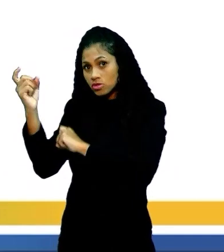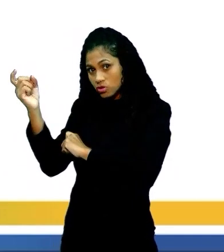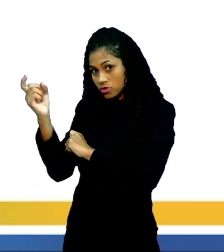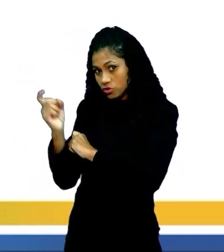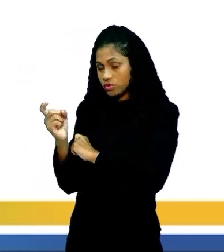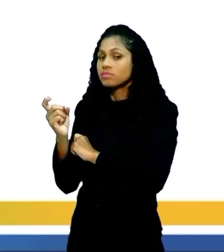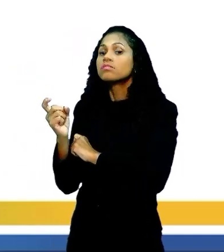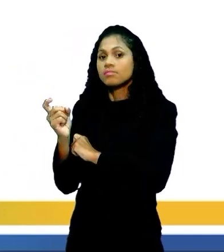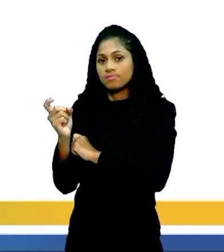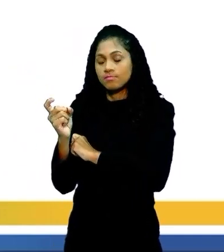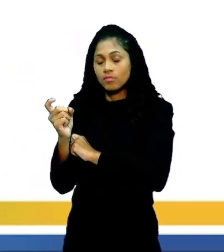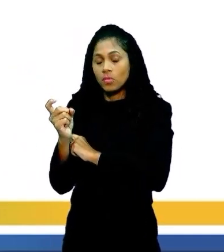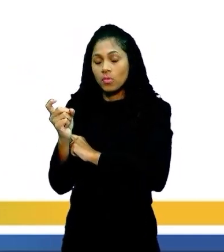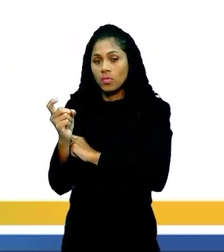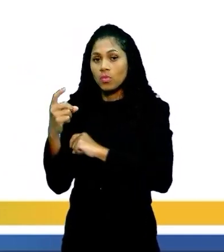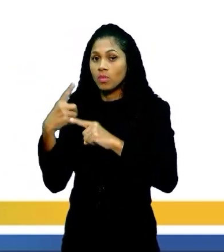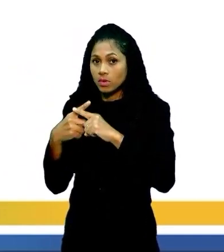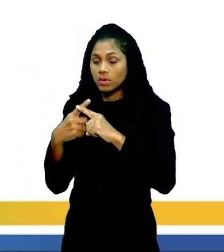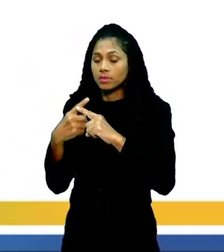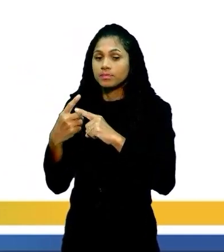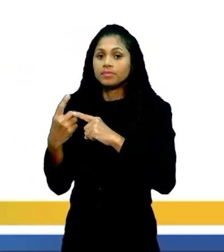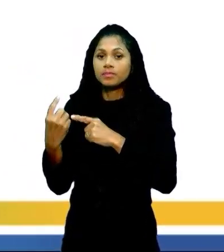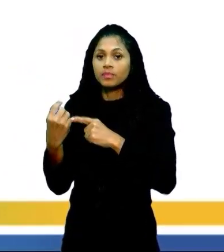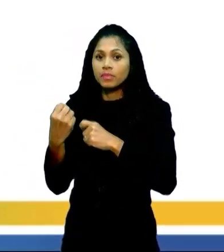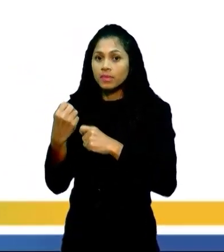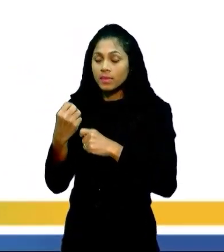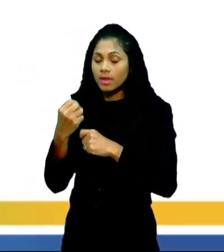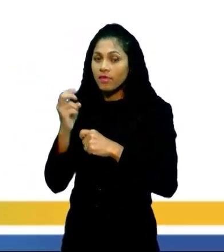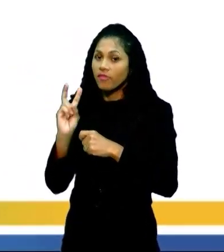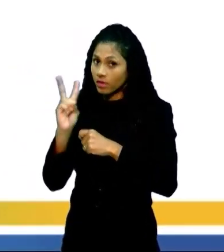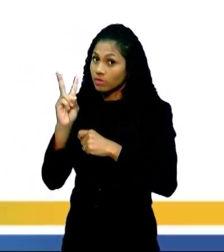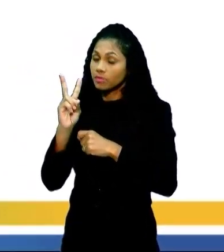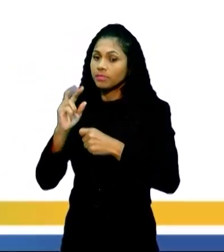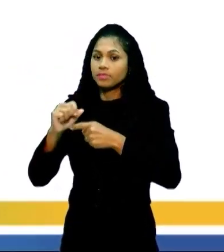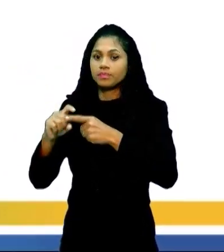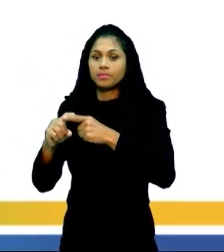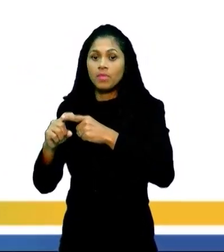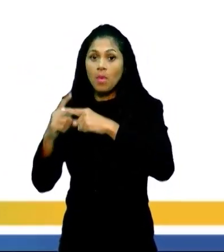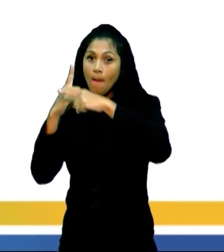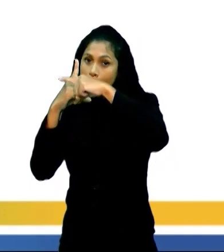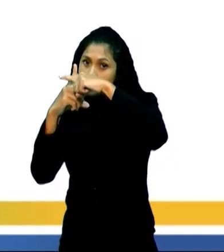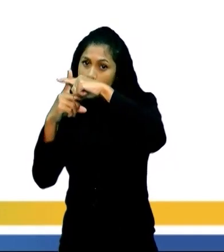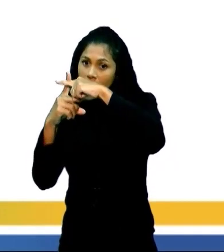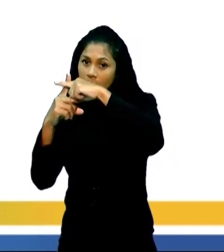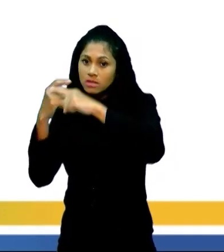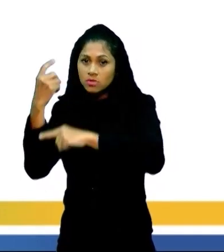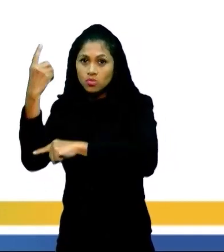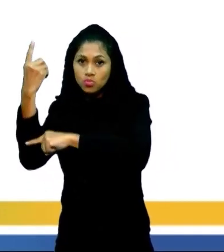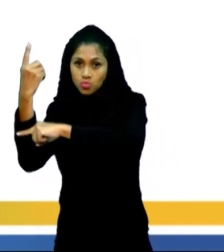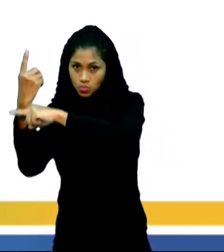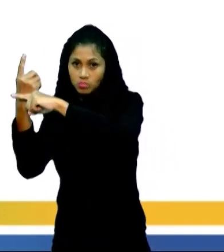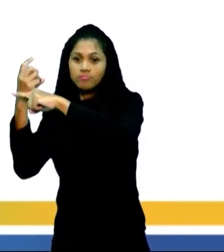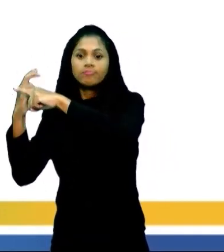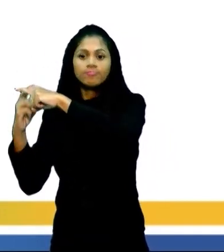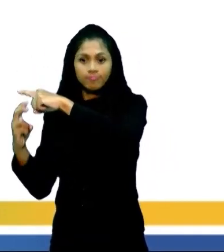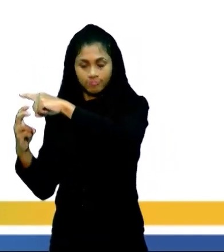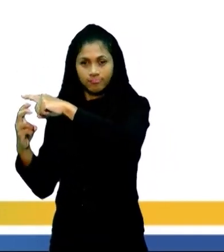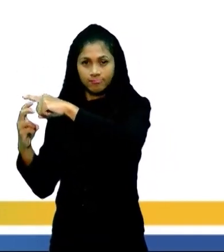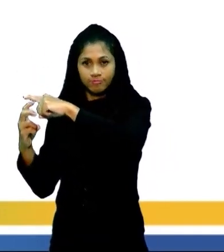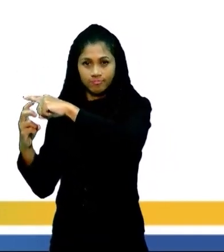querendo saber, o novo desconto, mais 1/5, que é o açúcar,